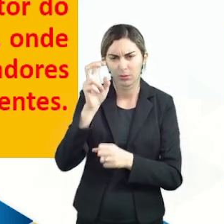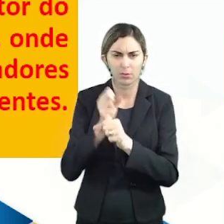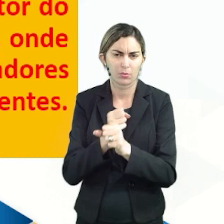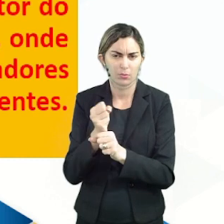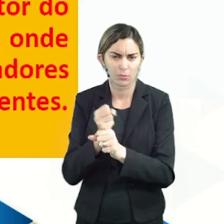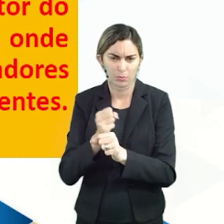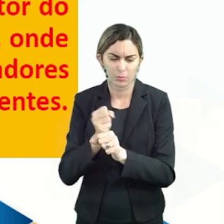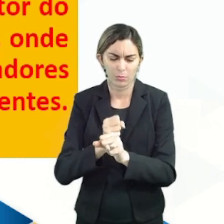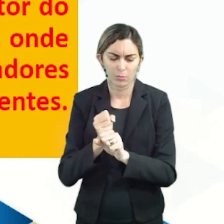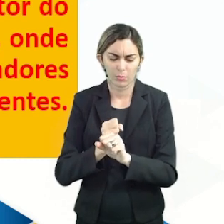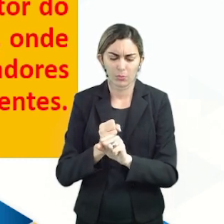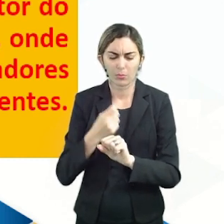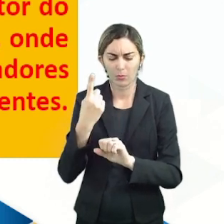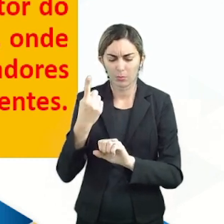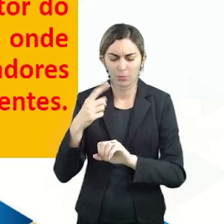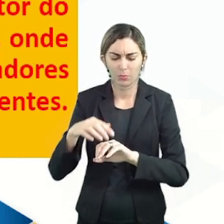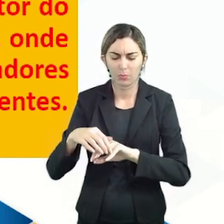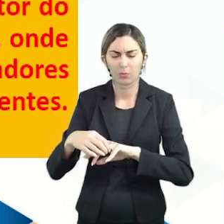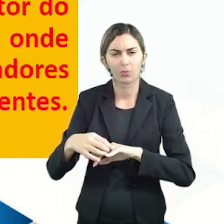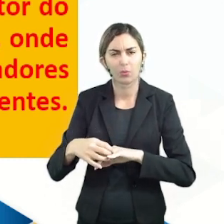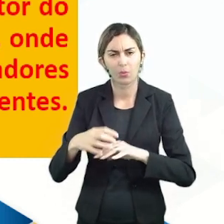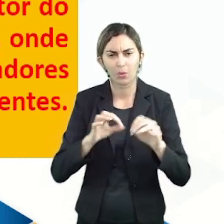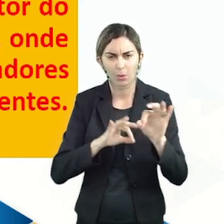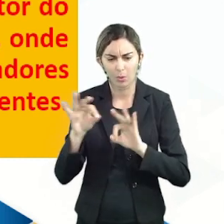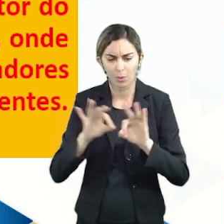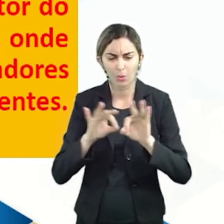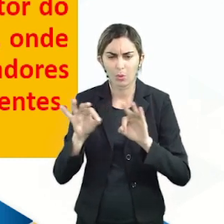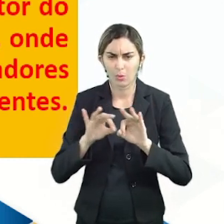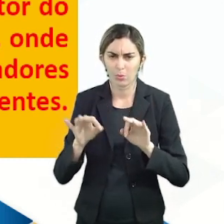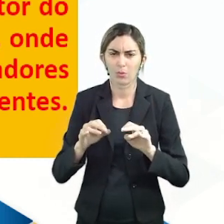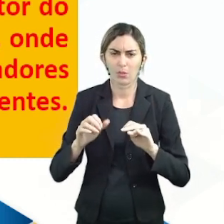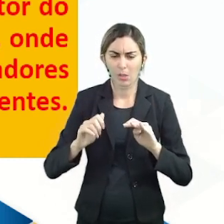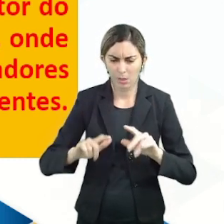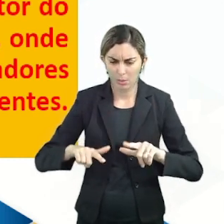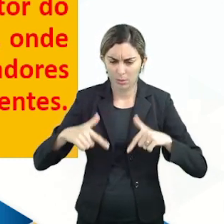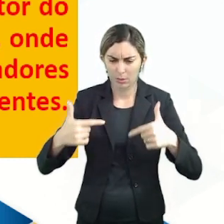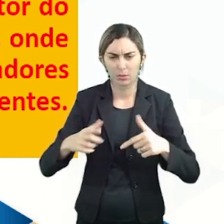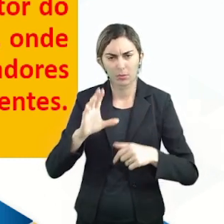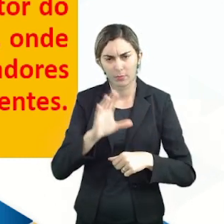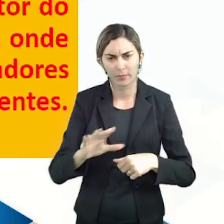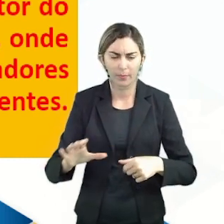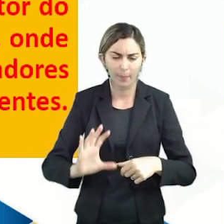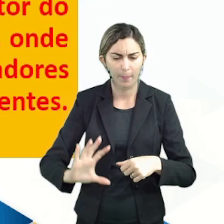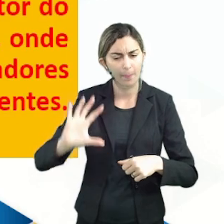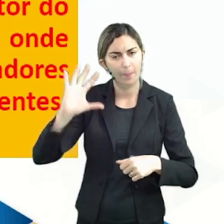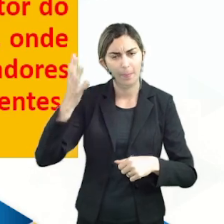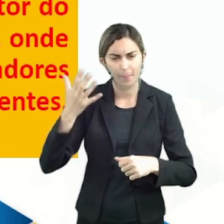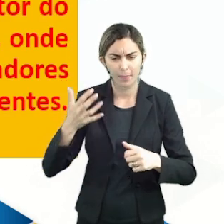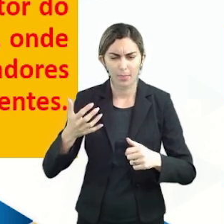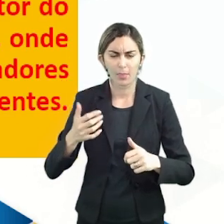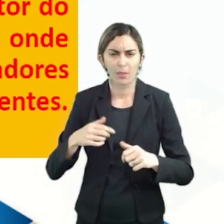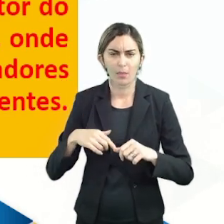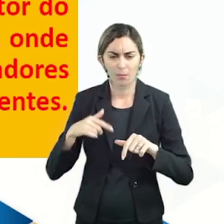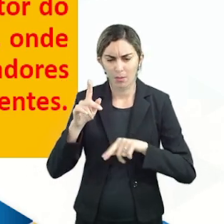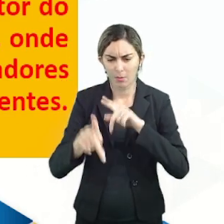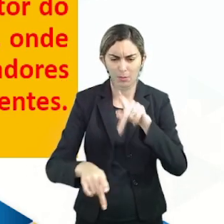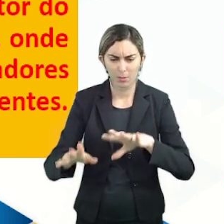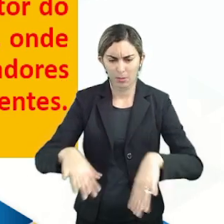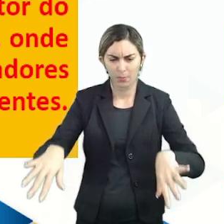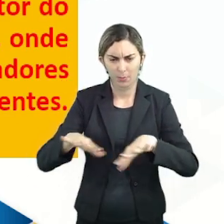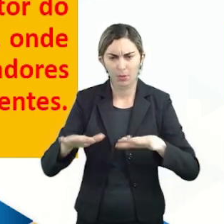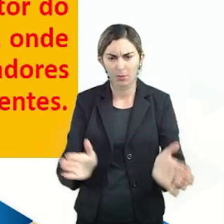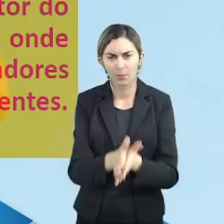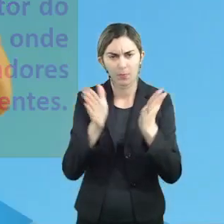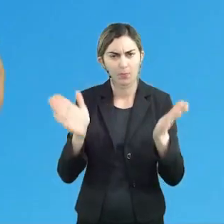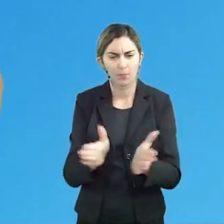anos. Foi um dos organizadores da Ação Católica, que atuava junto às pessoas